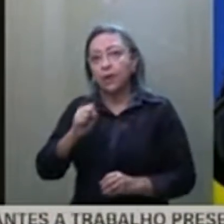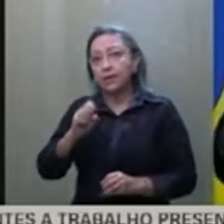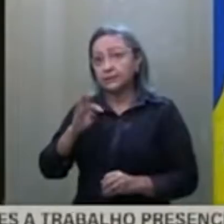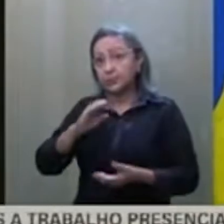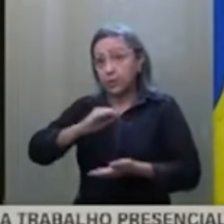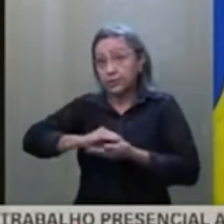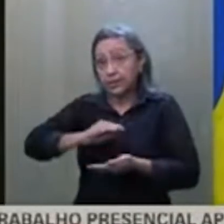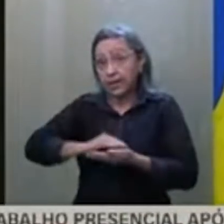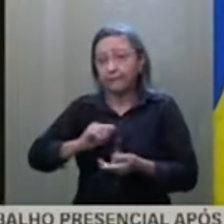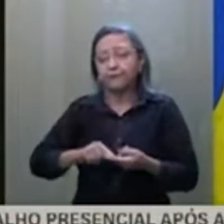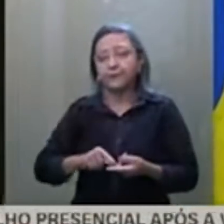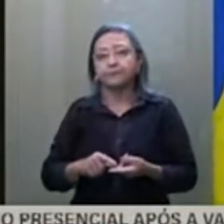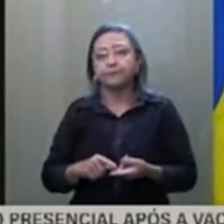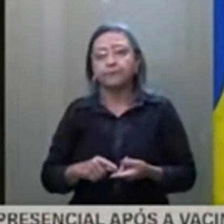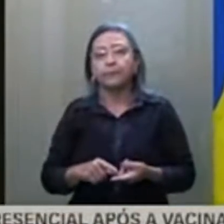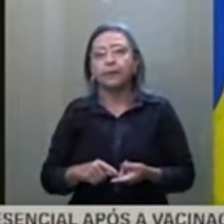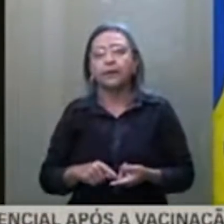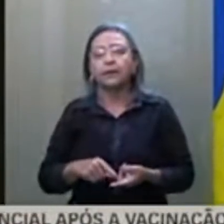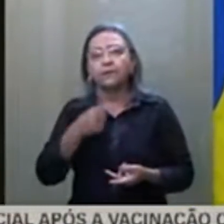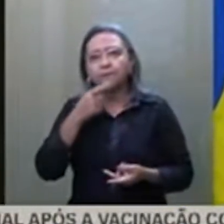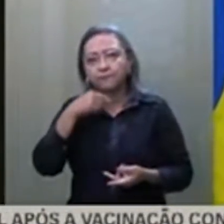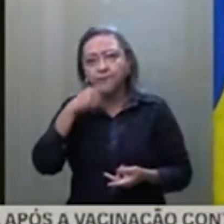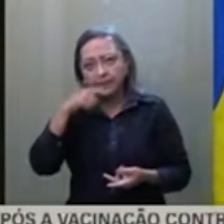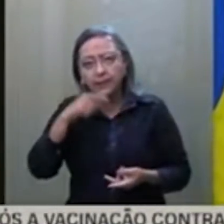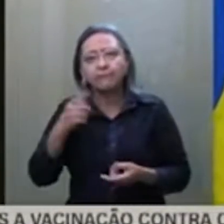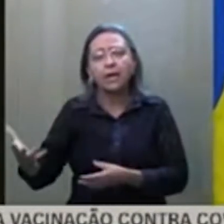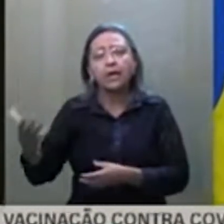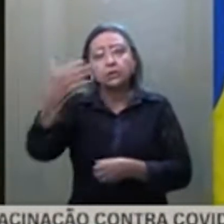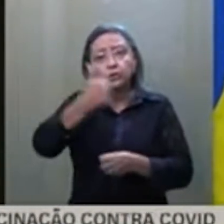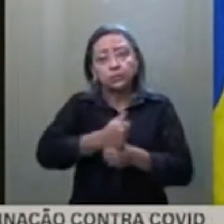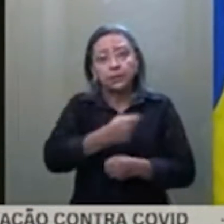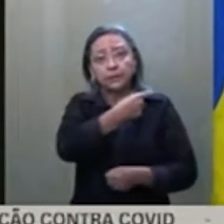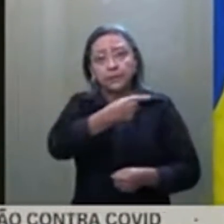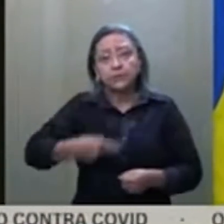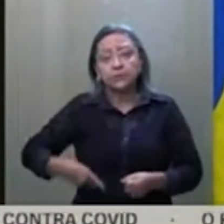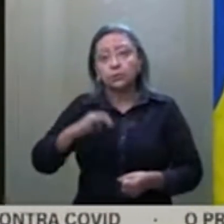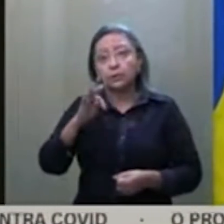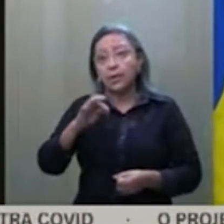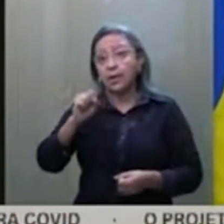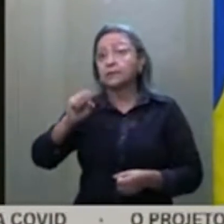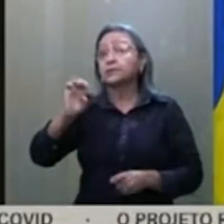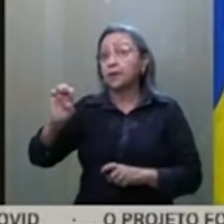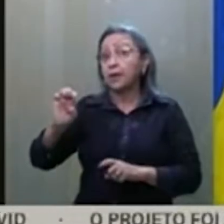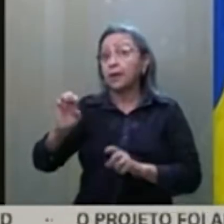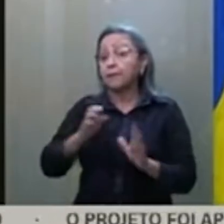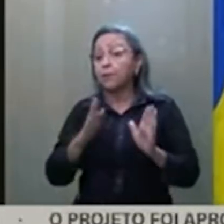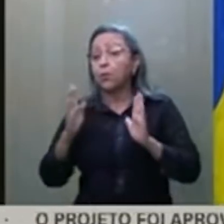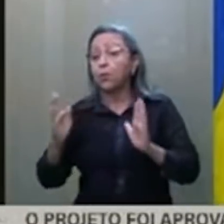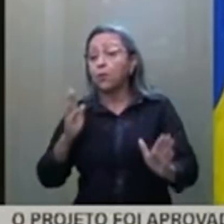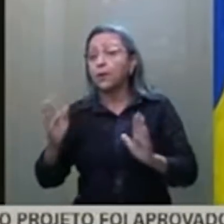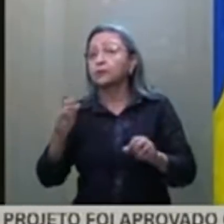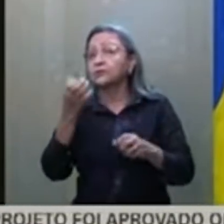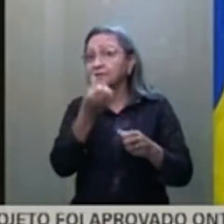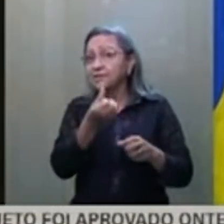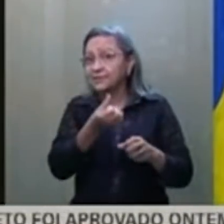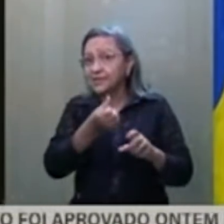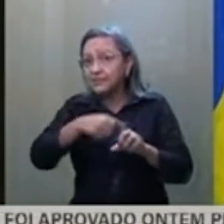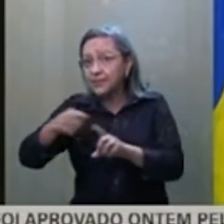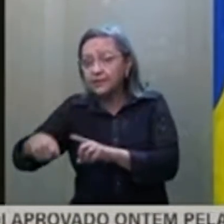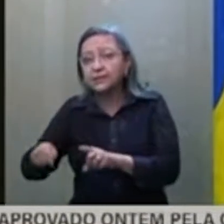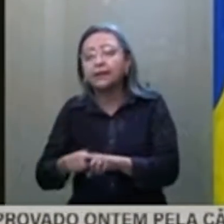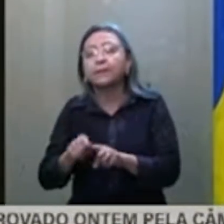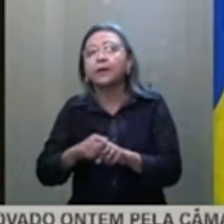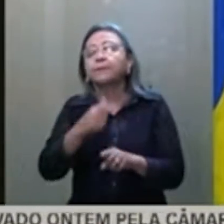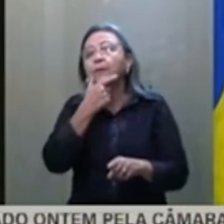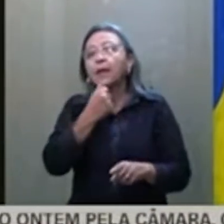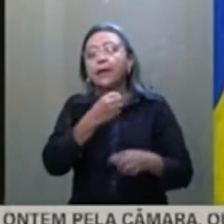Edson fachin que assumirá a presidência do TSE e por seis meses e Alexandre